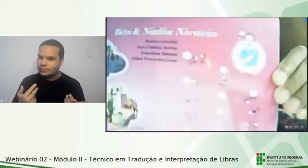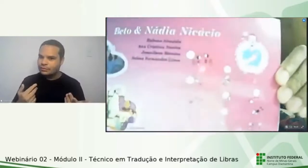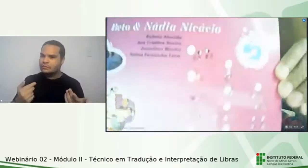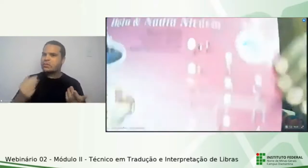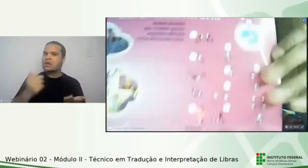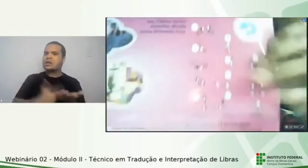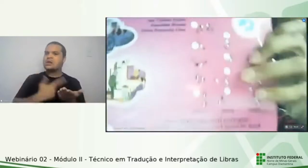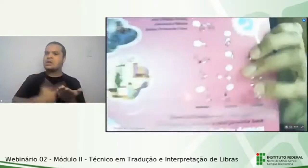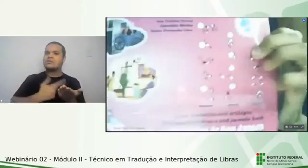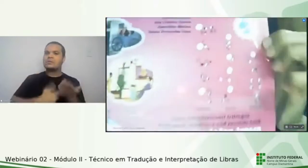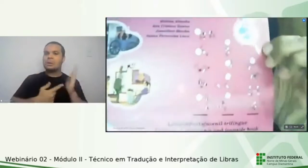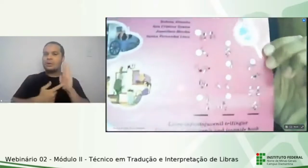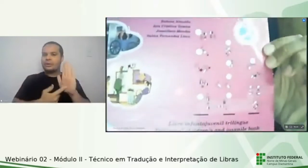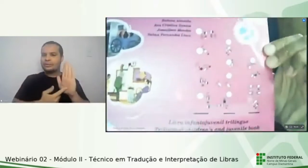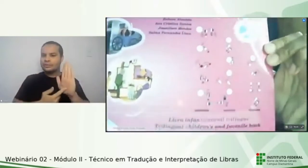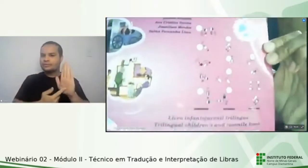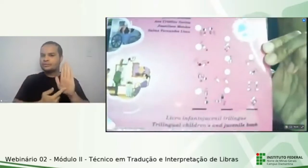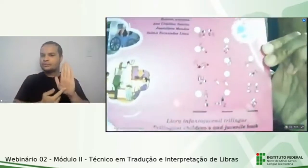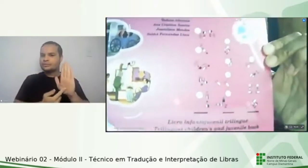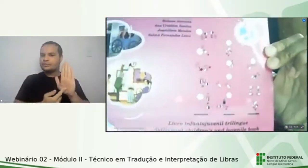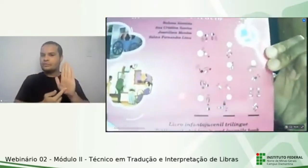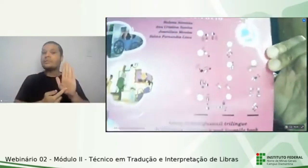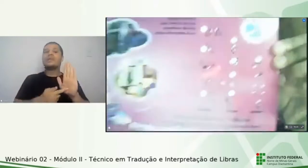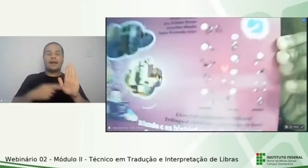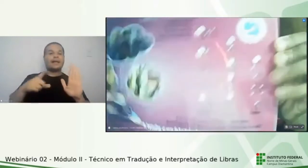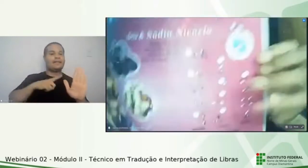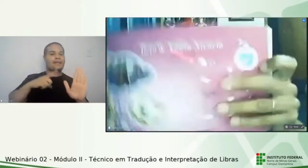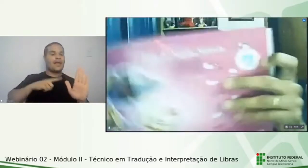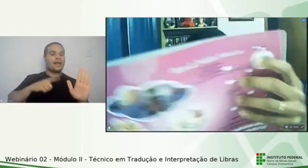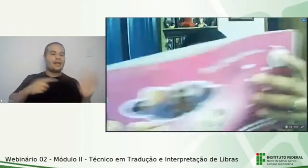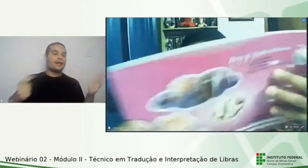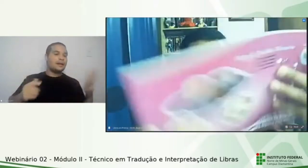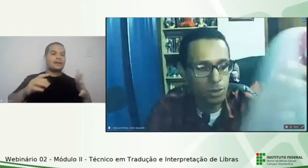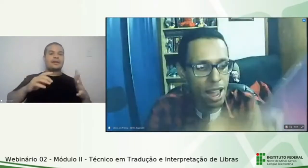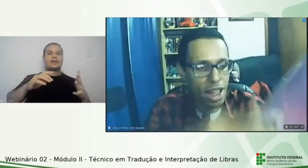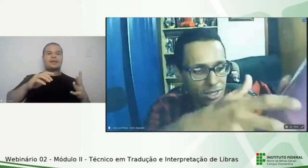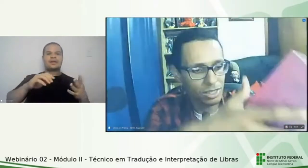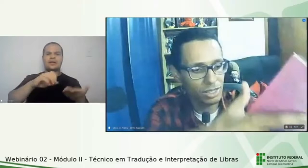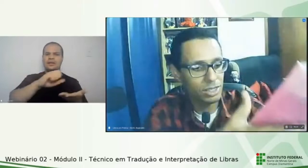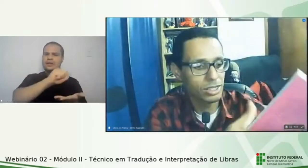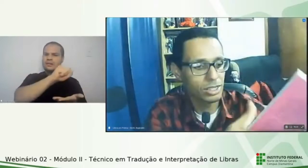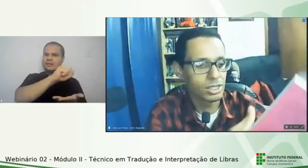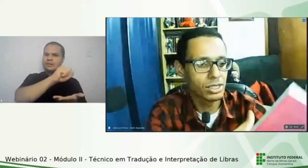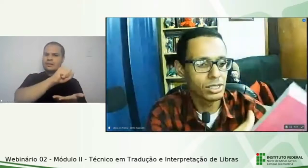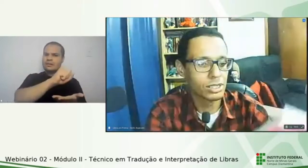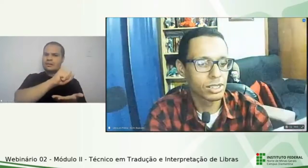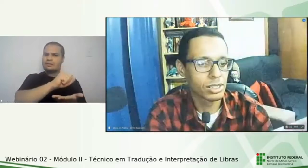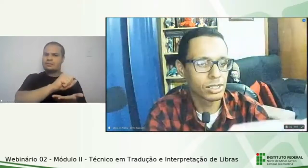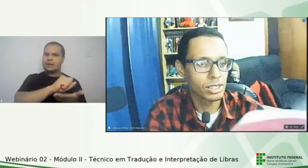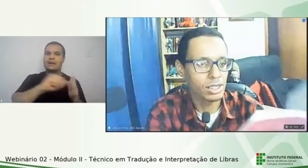né, a língua de sinais escrita, né, ou seja, o sign writing,